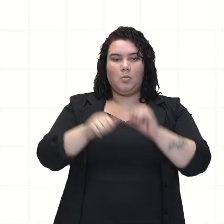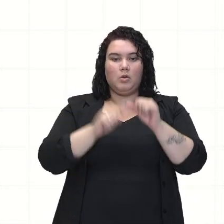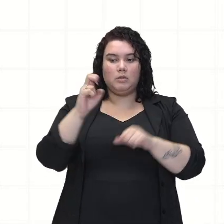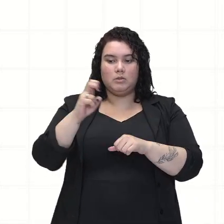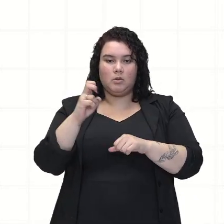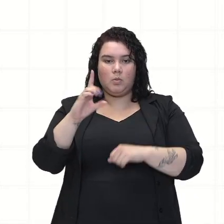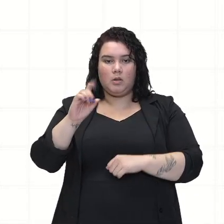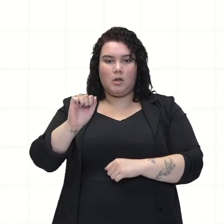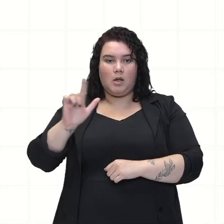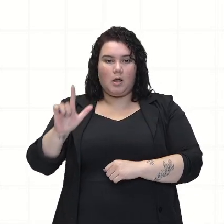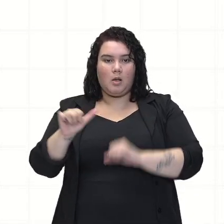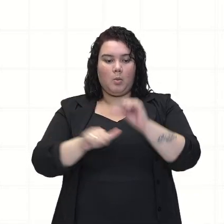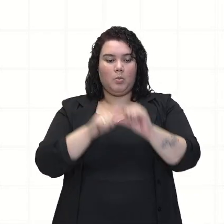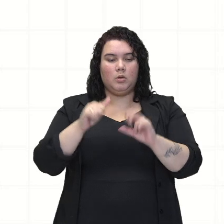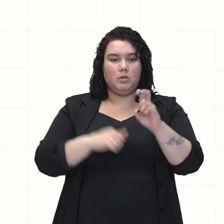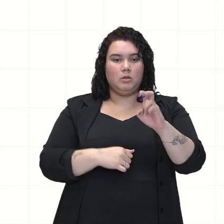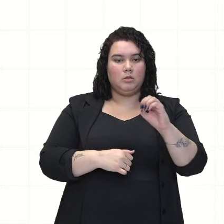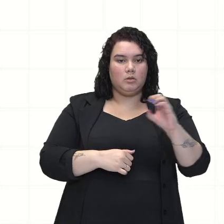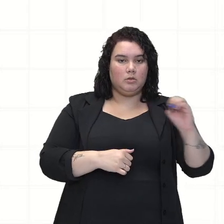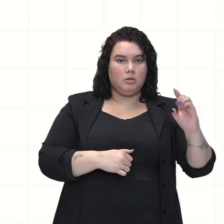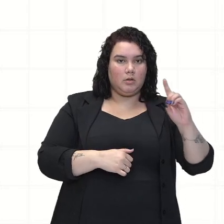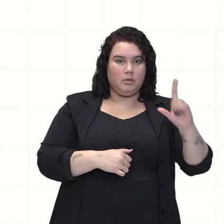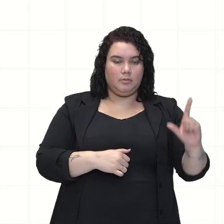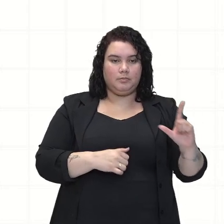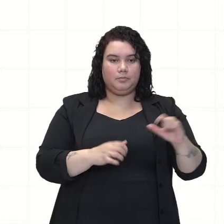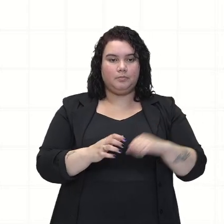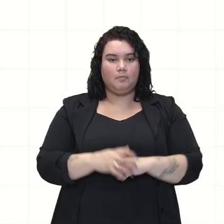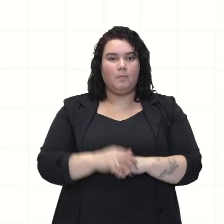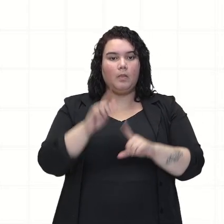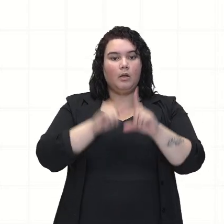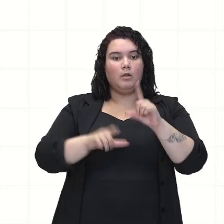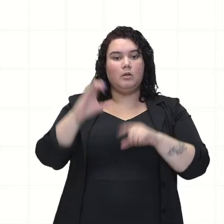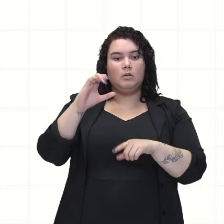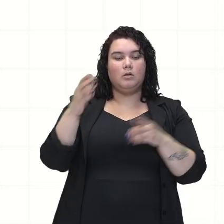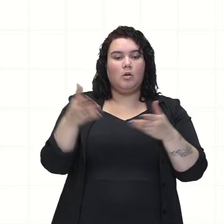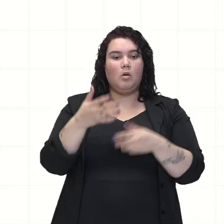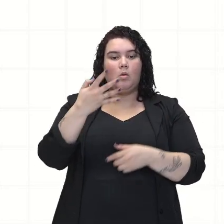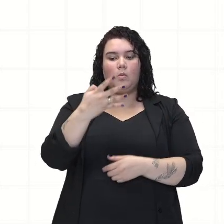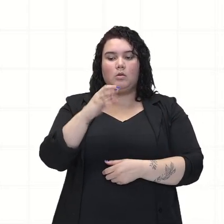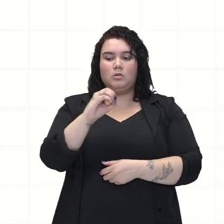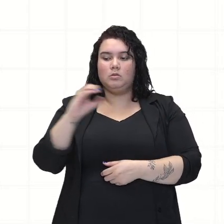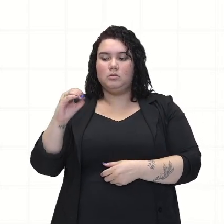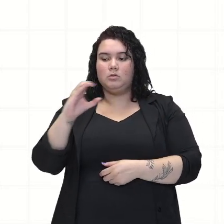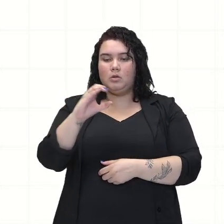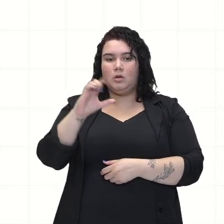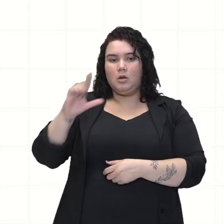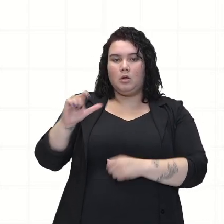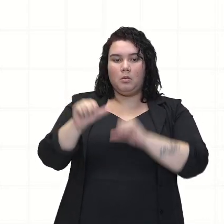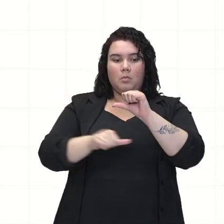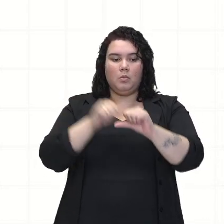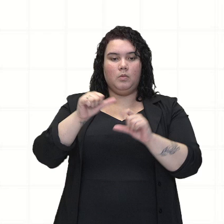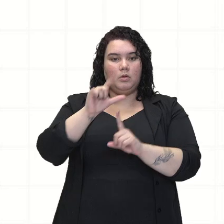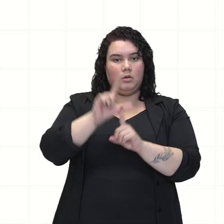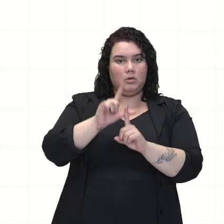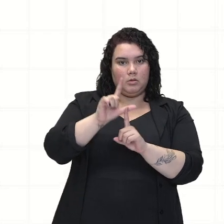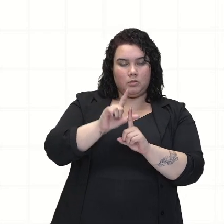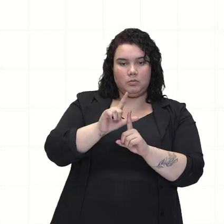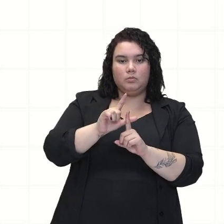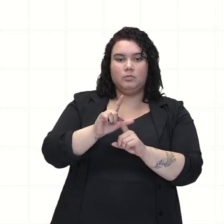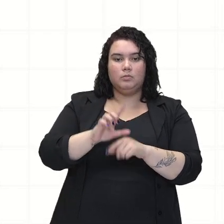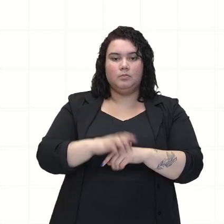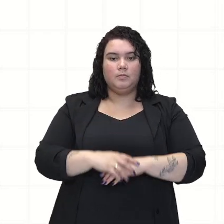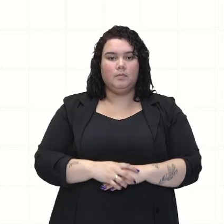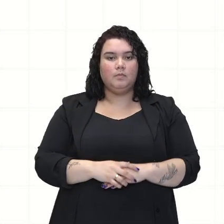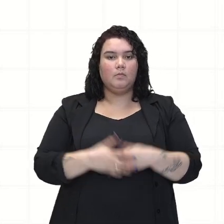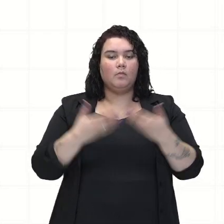decilitro. Agora nós temos 400 centilitros e transformar em litros, tá? Então,